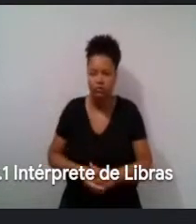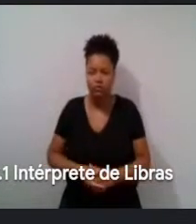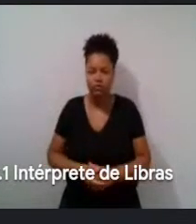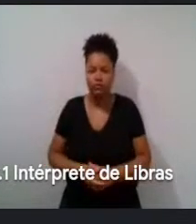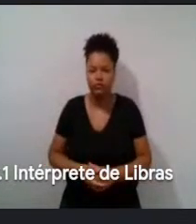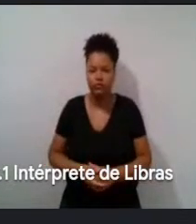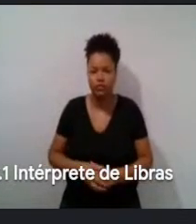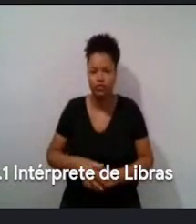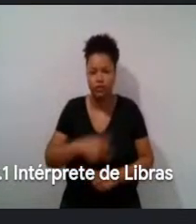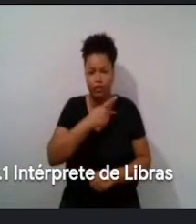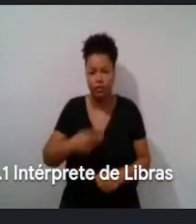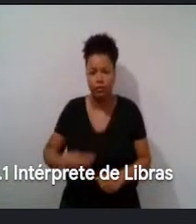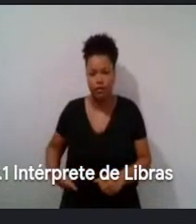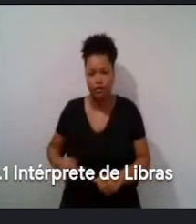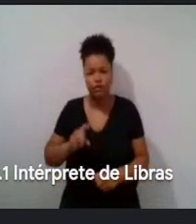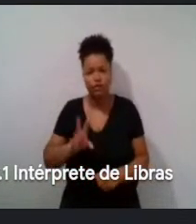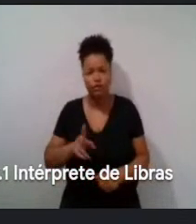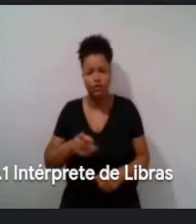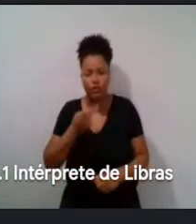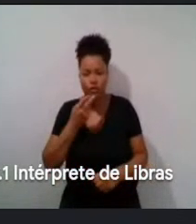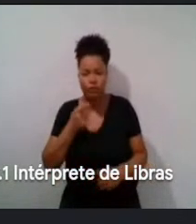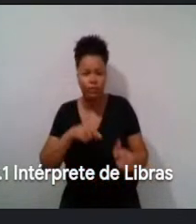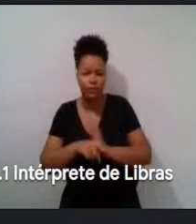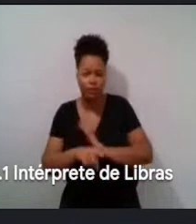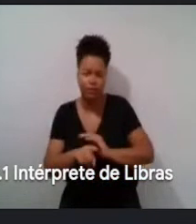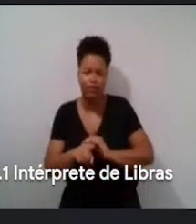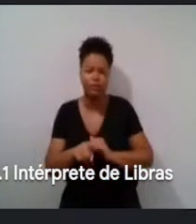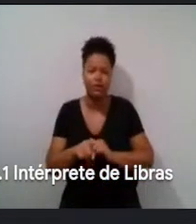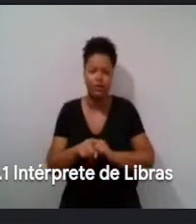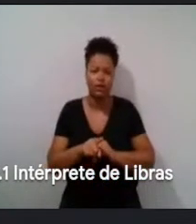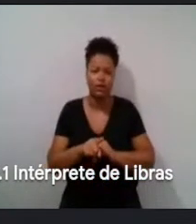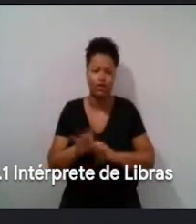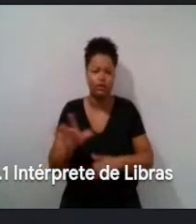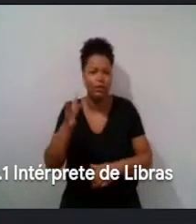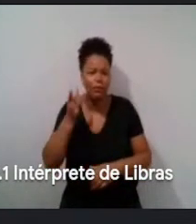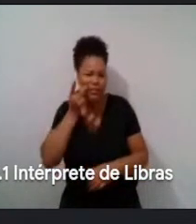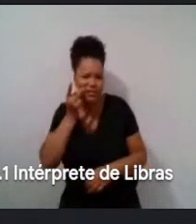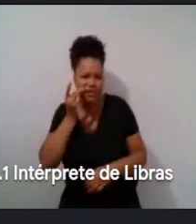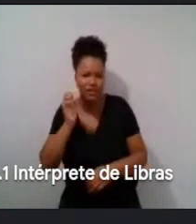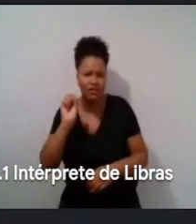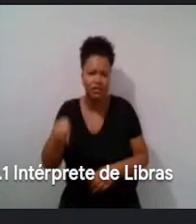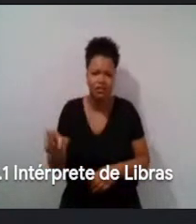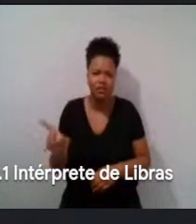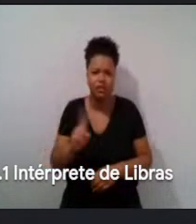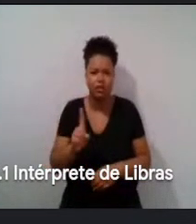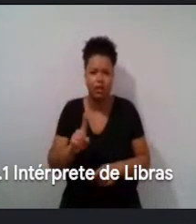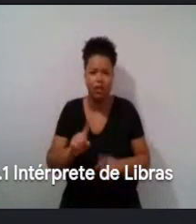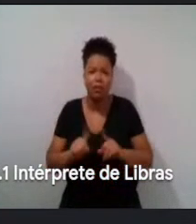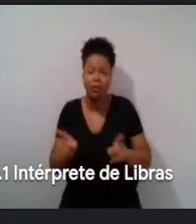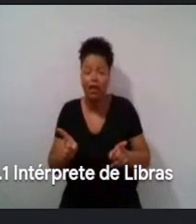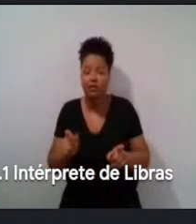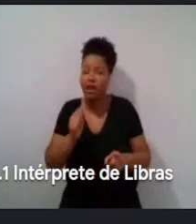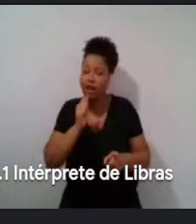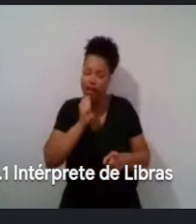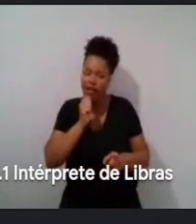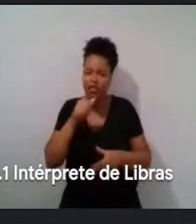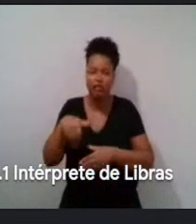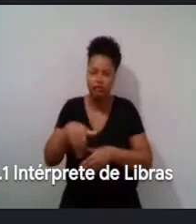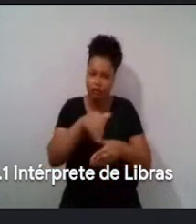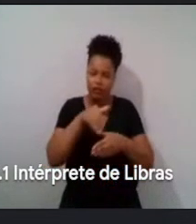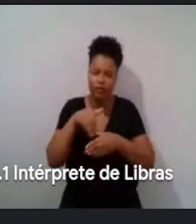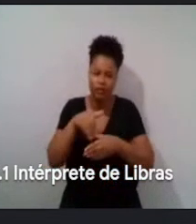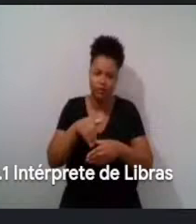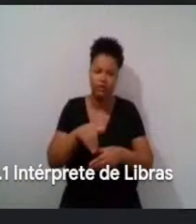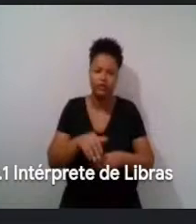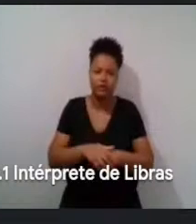Senhor presidente, apenas ia questionar justamente isso, a questão de ser presencial ou não, mas parece que está em aberto, né?